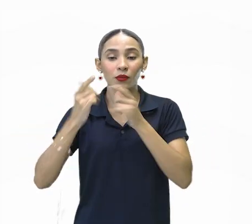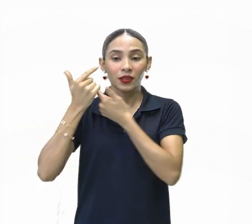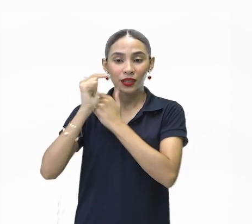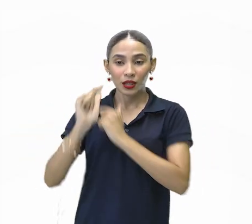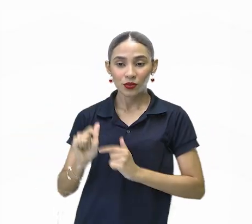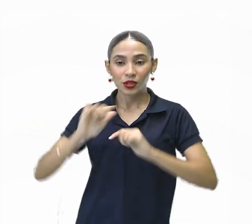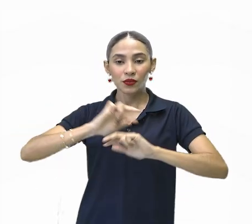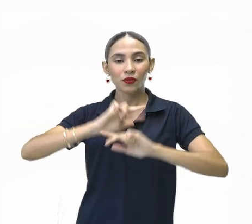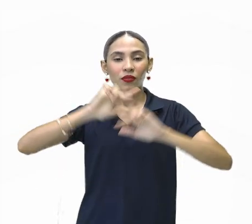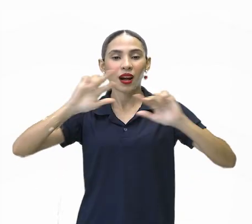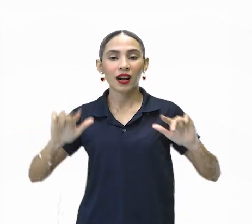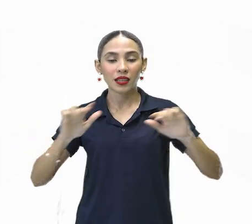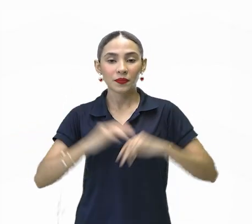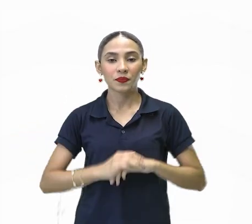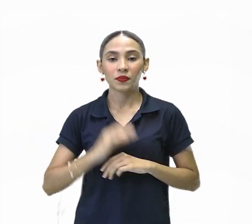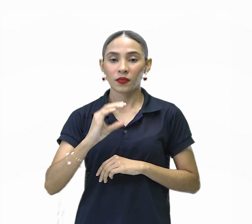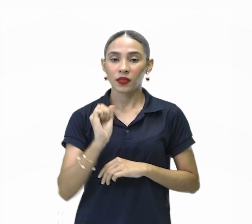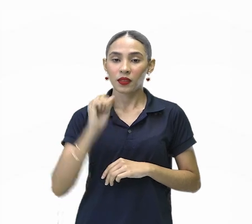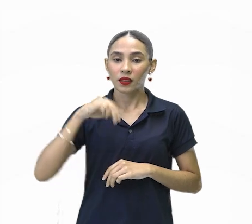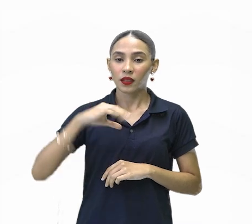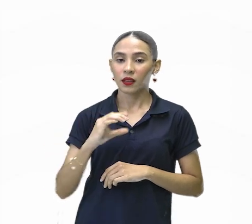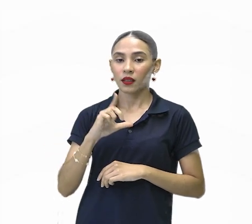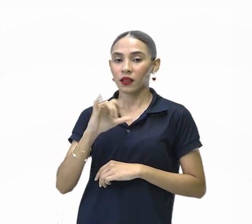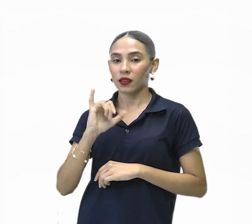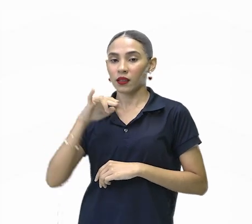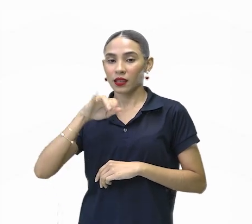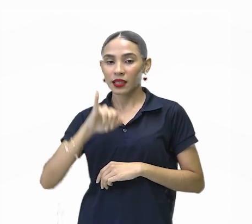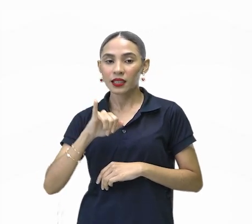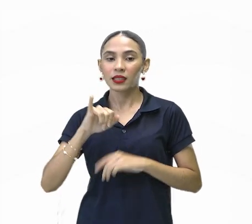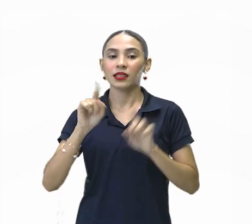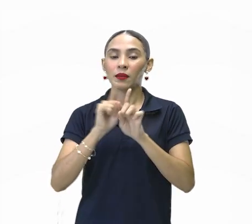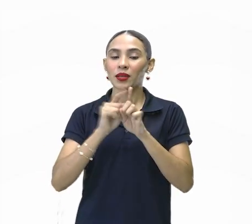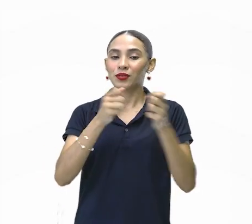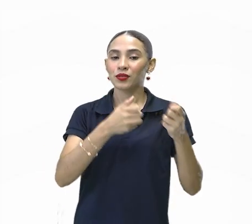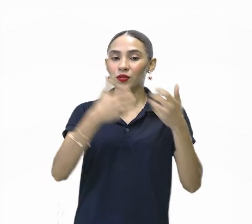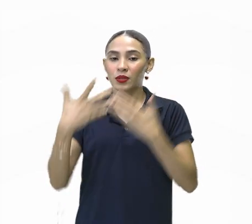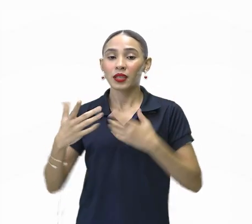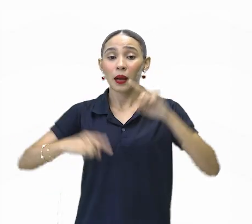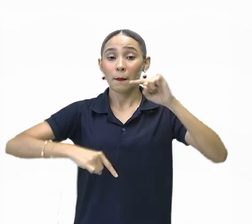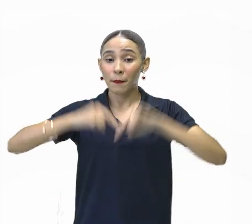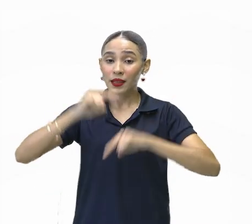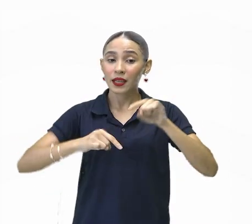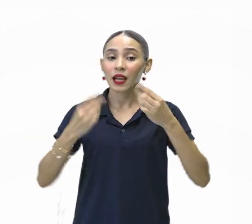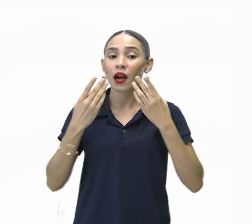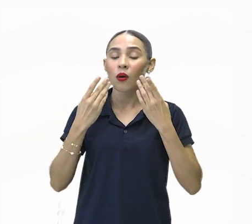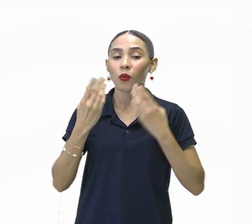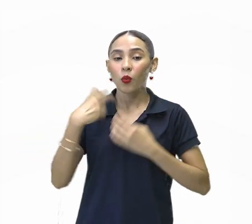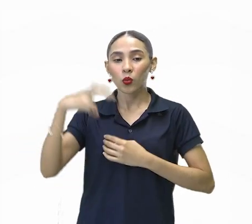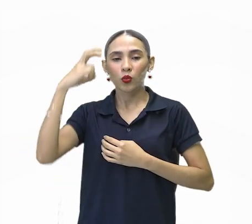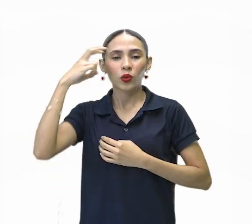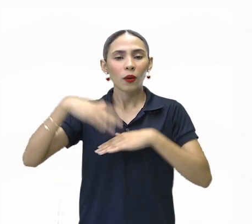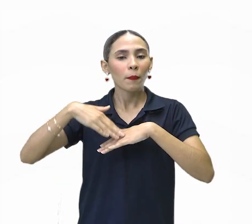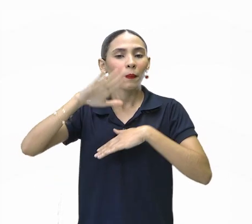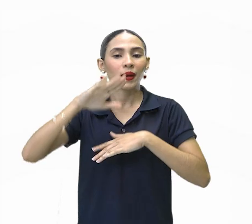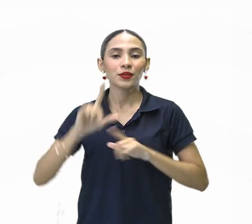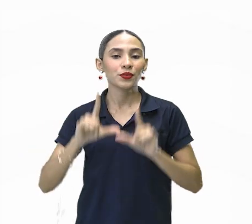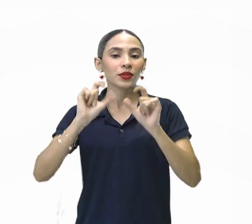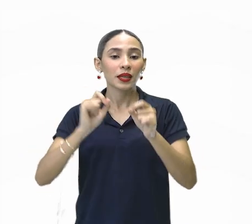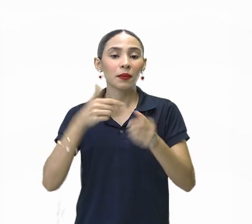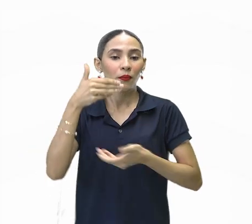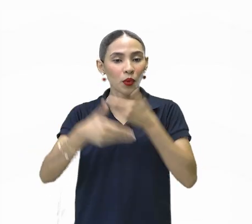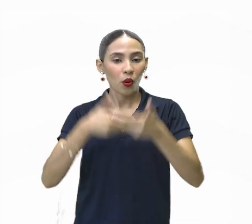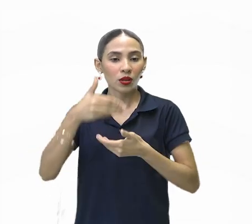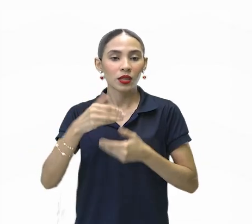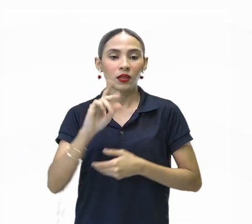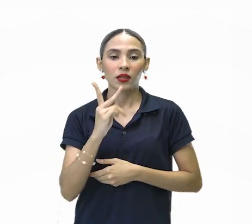tradições diversas. Canglini destaca que os produtos culturais nascem cada vez mais de processos